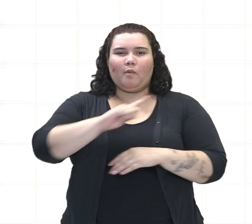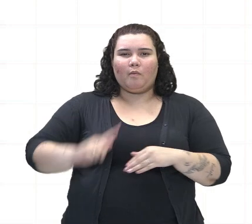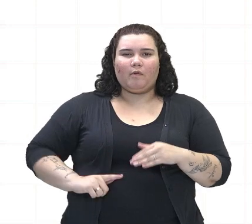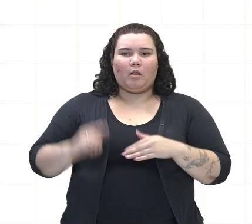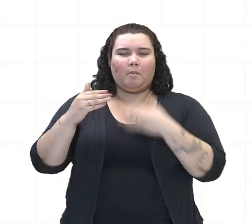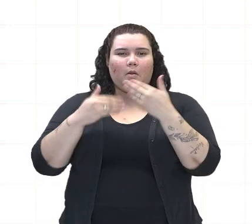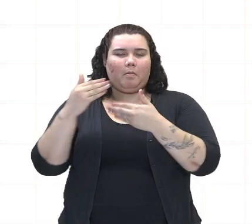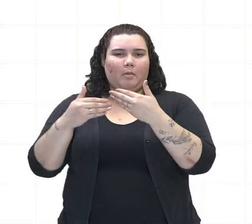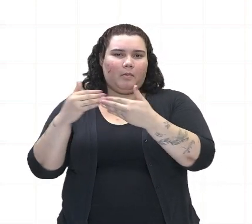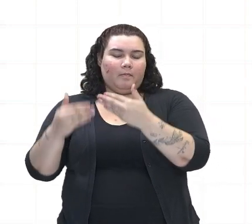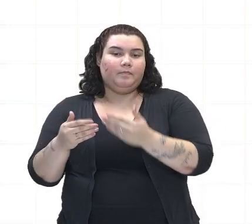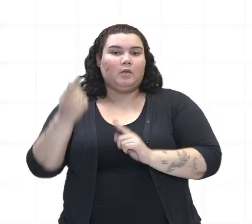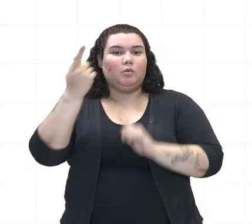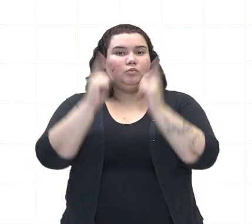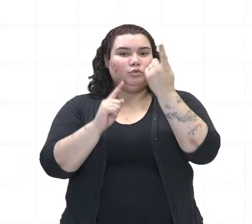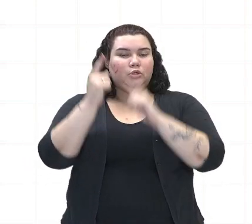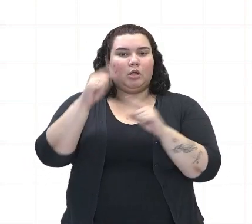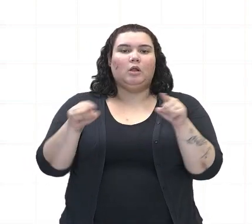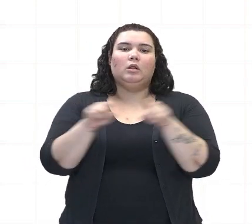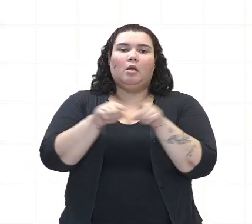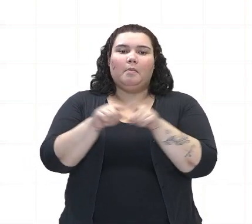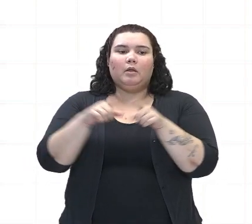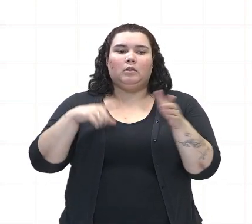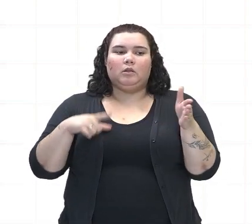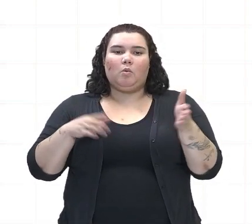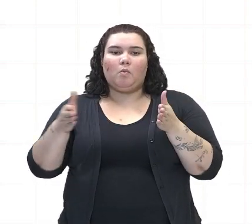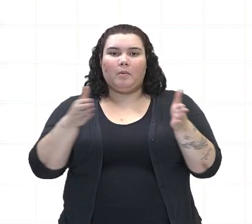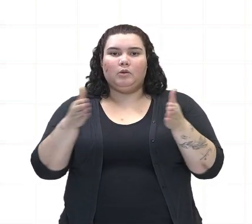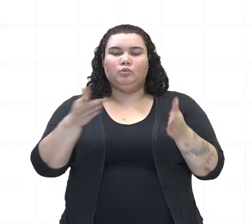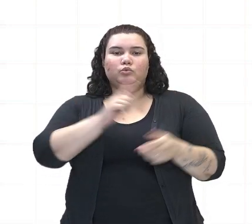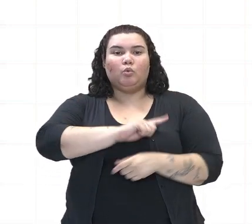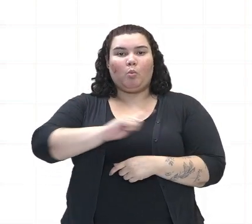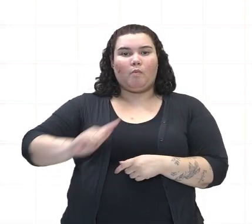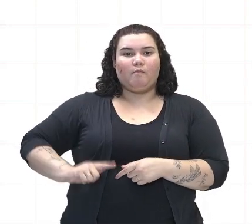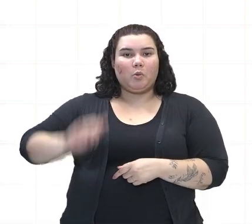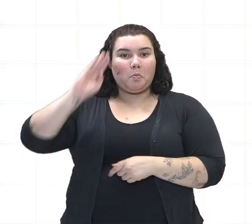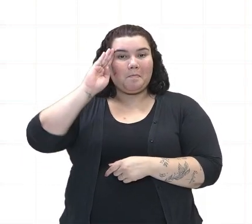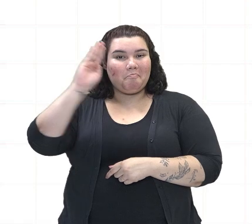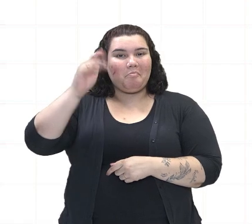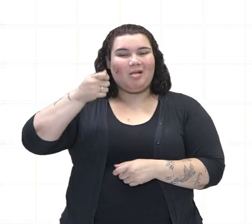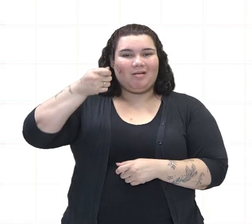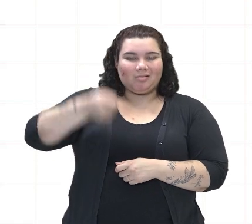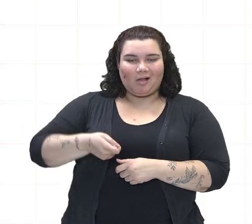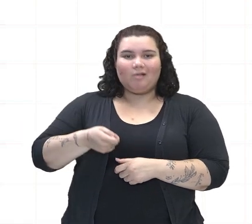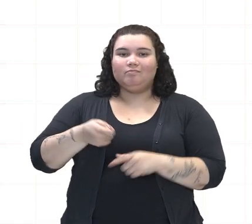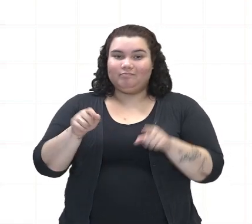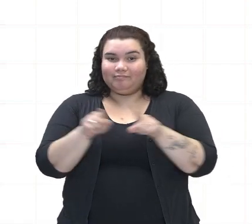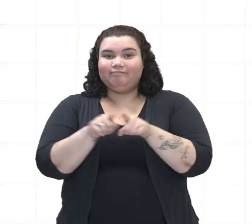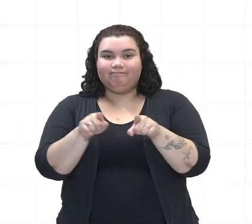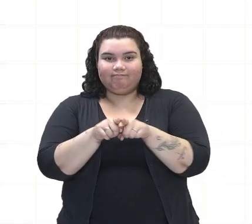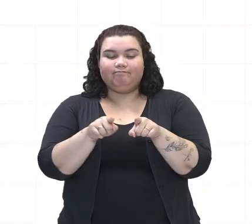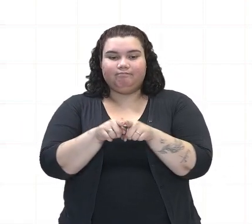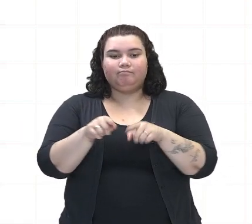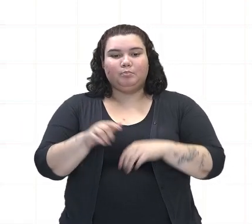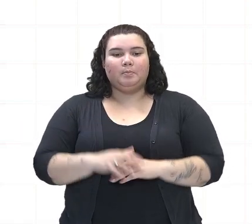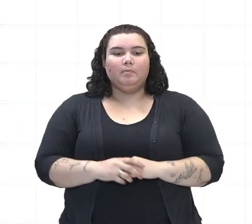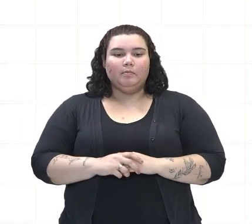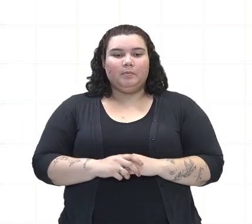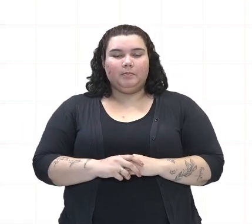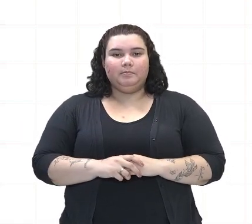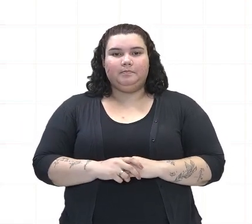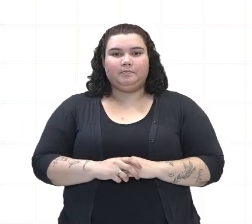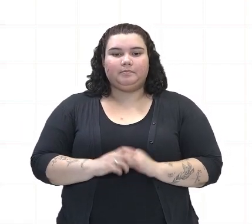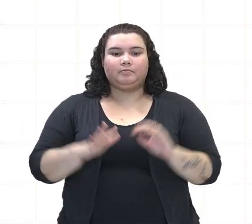Né? O Chile também foi um país que passou por um período de governo militar, né? Enfim, toda aquela situação. E